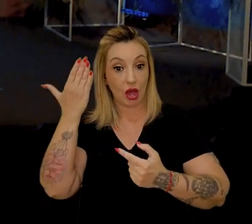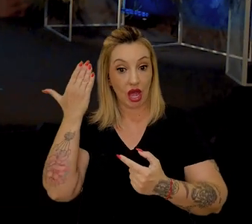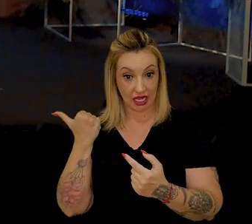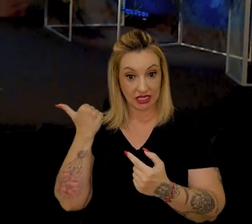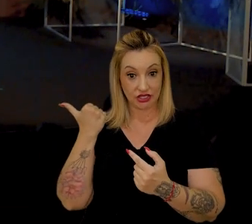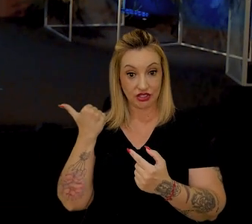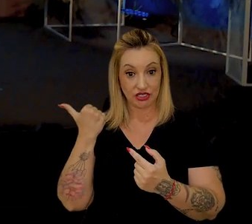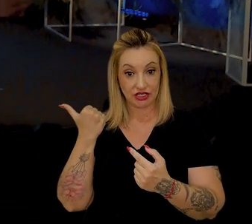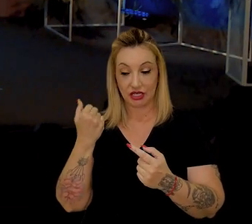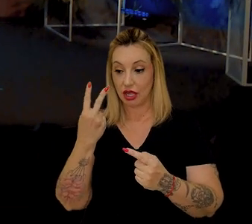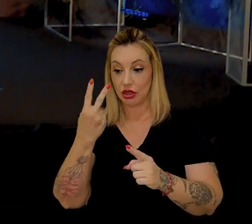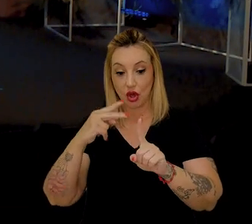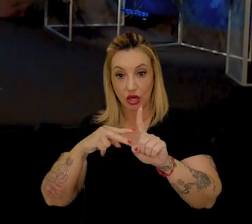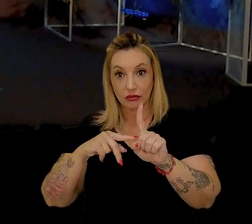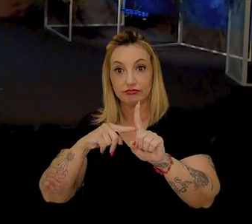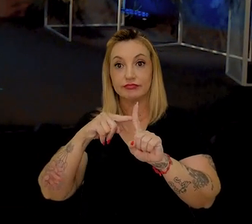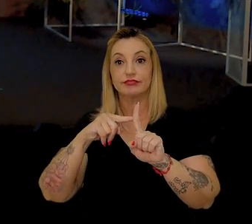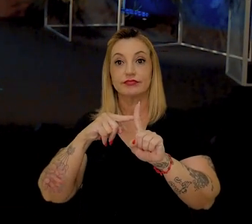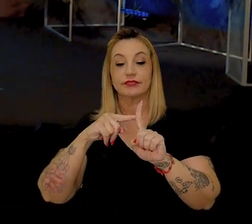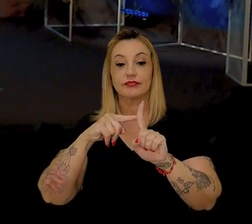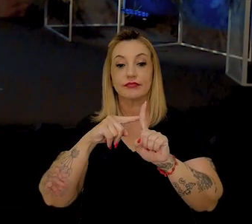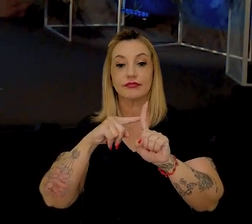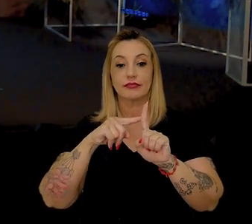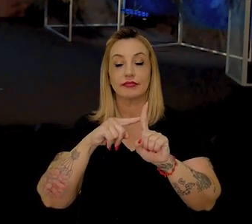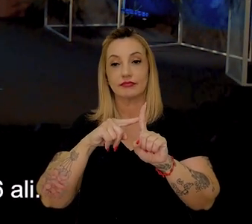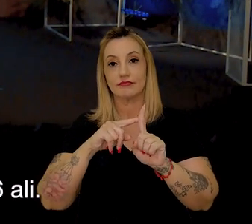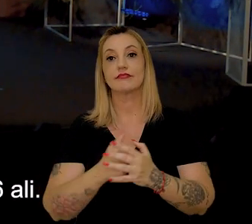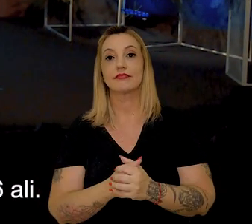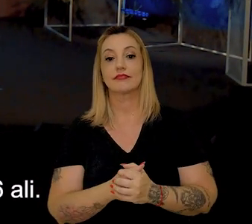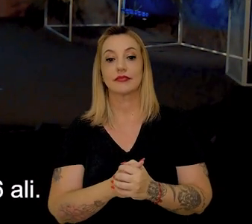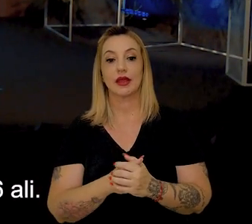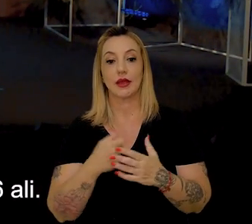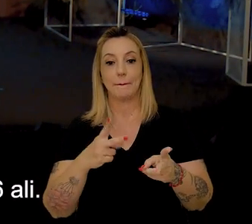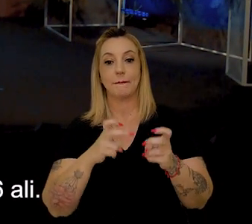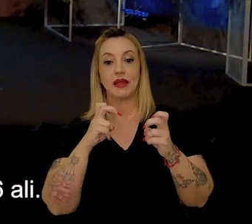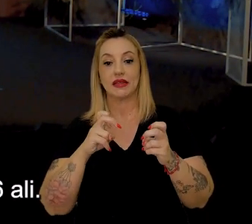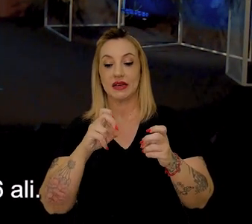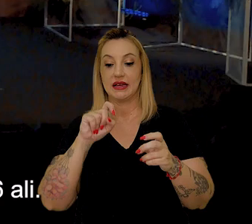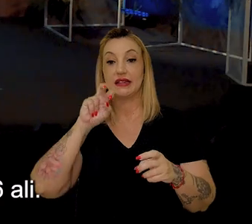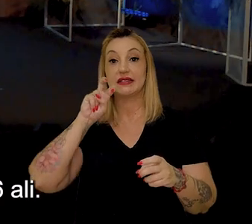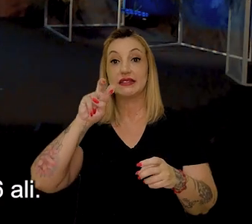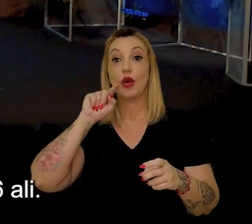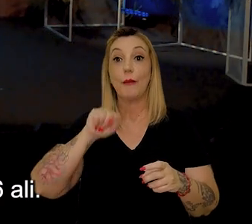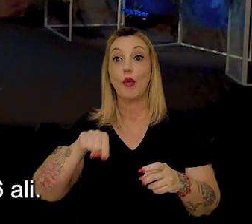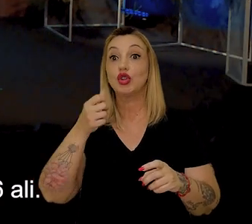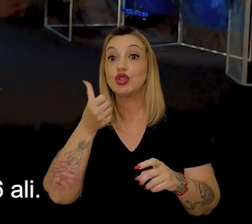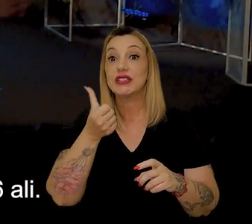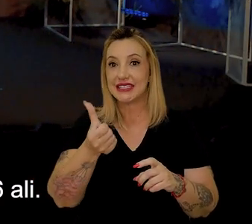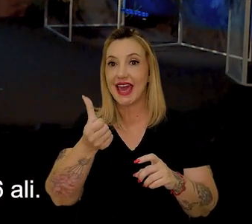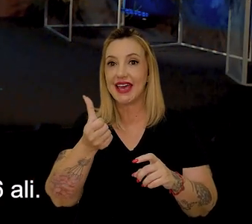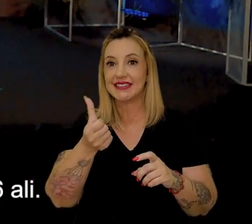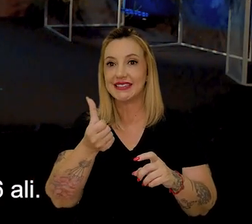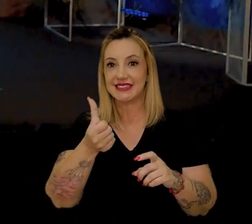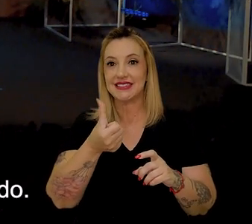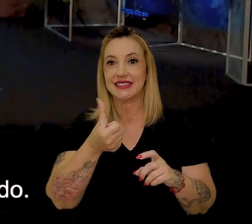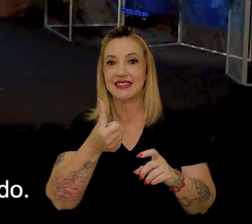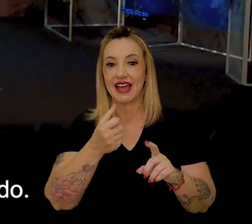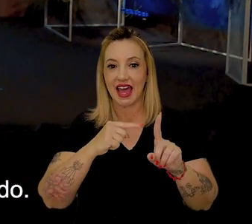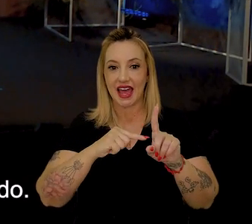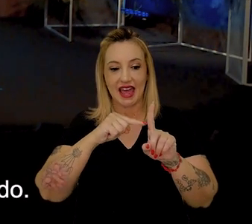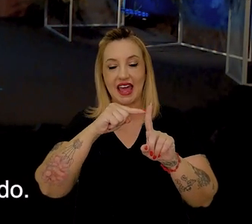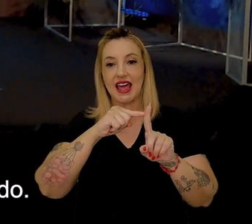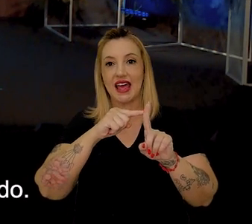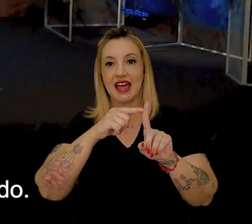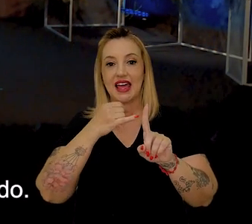de de 2º c não estamos longe disso você vê que você aumentaria em 5.6 a ali a